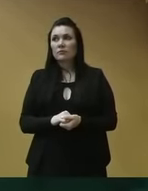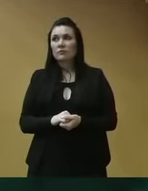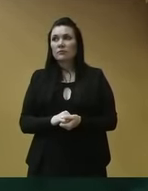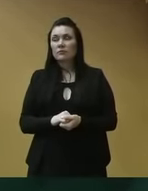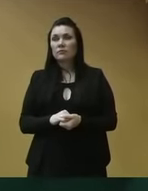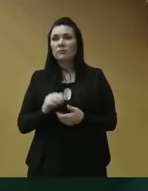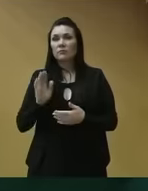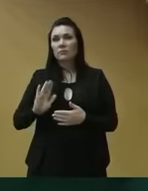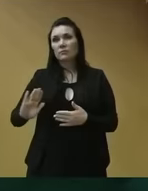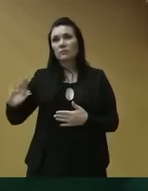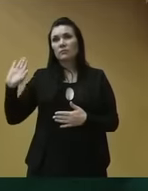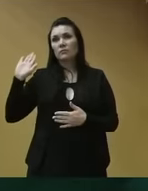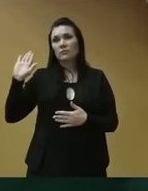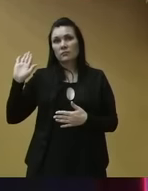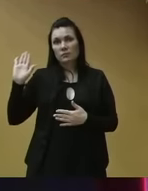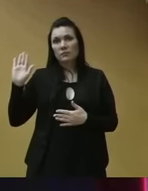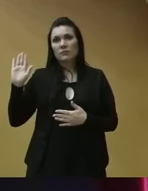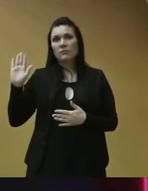Juro